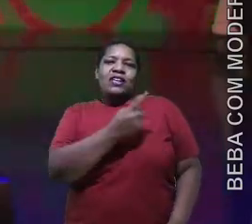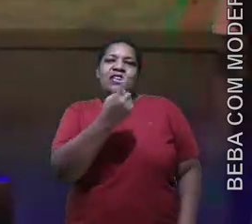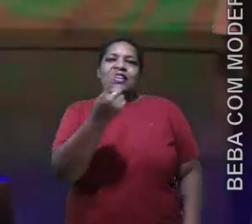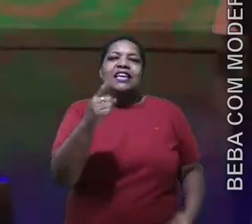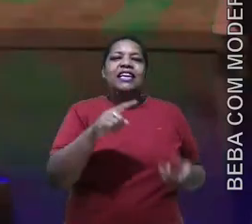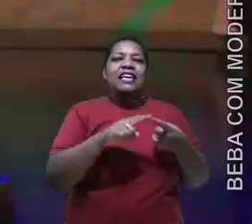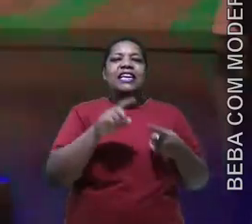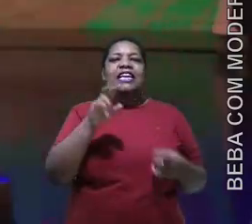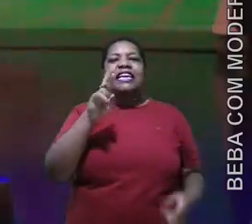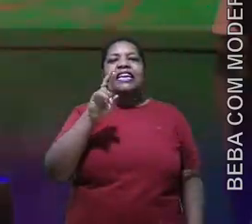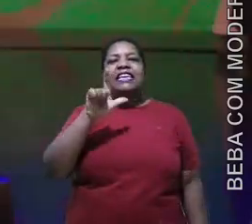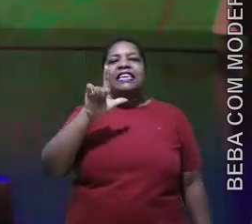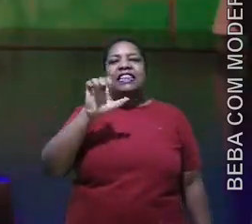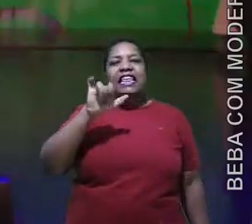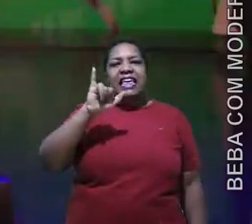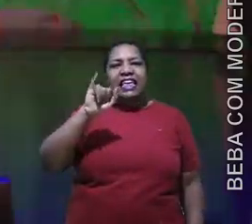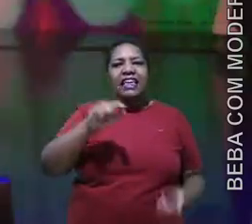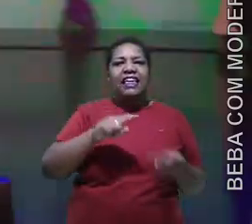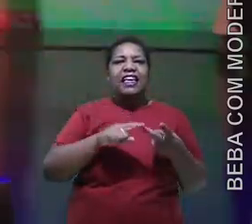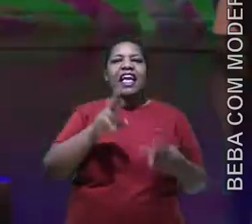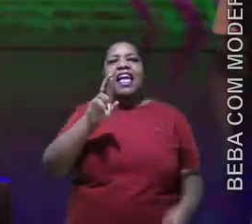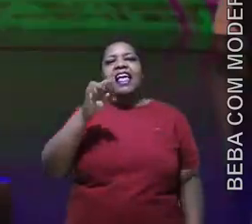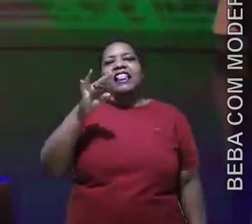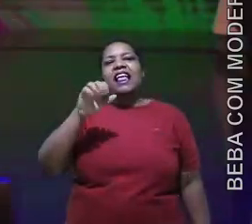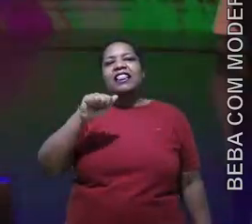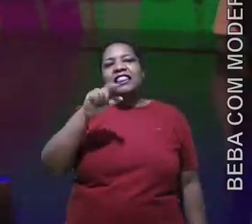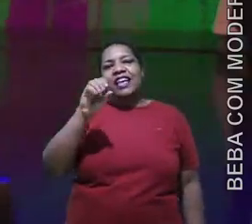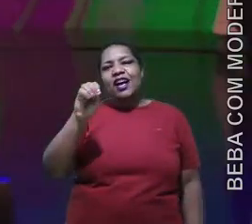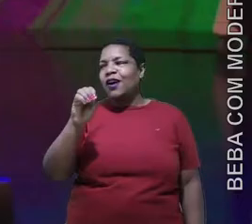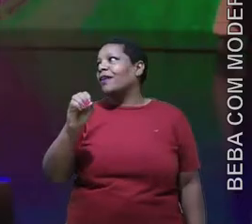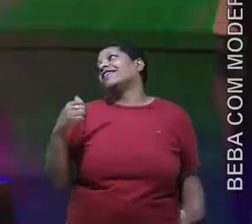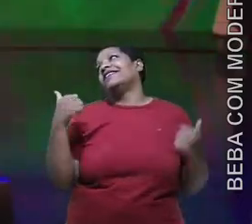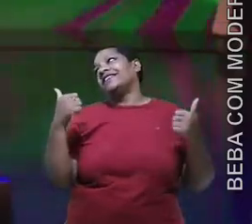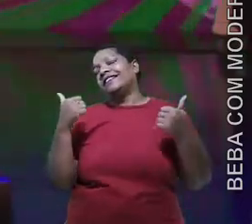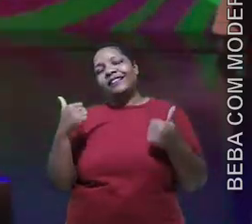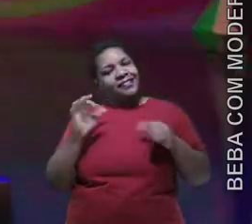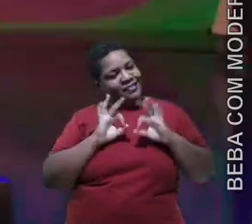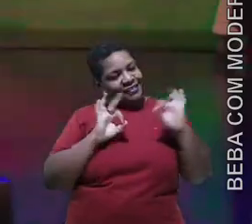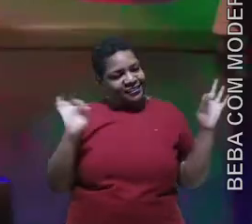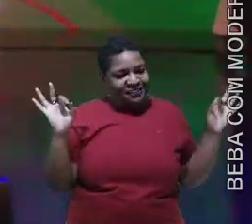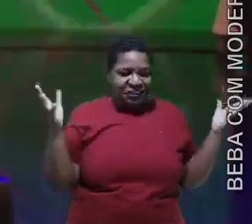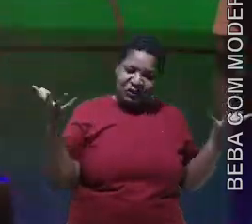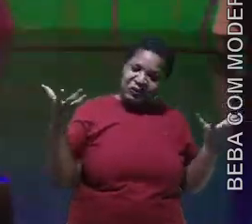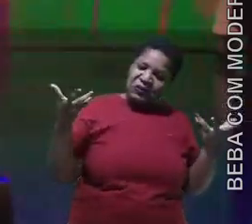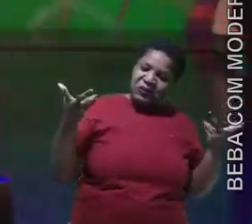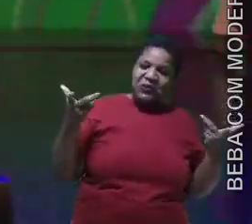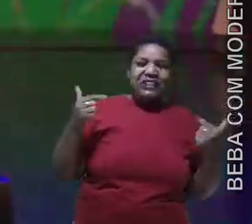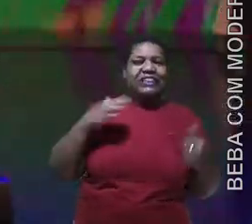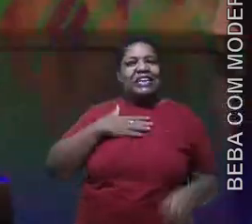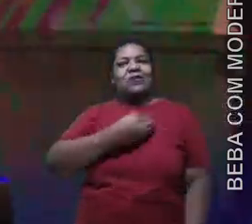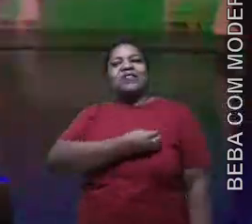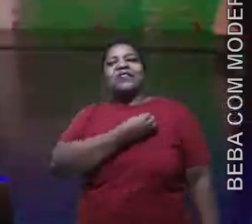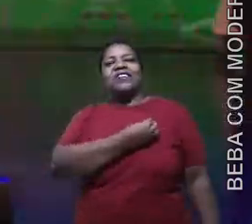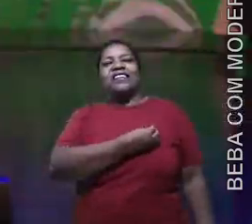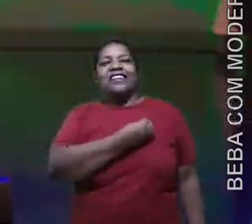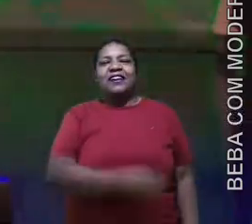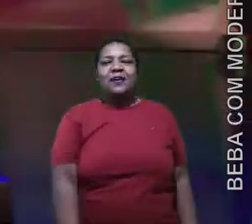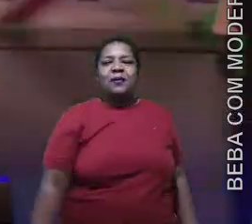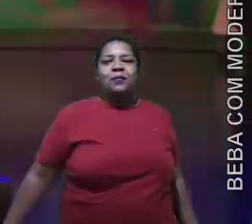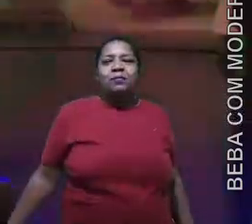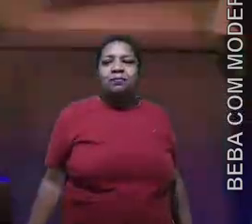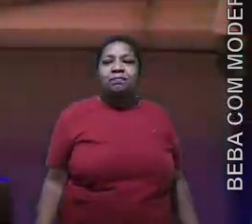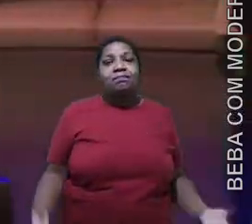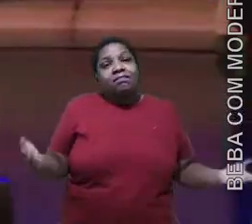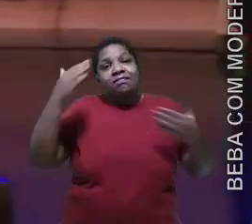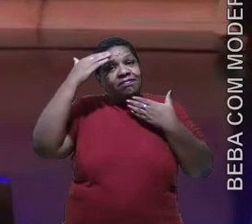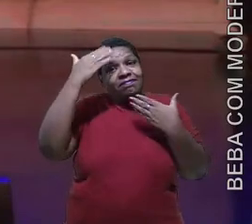dentro do coração de menino cair lei menina Renatão Alô viu gás 1 é muito coisa rica da